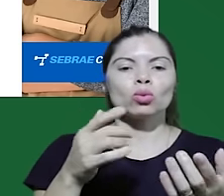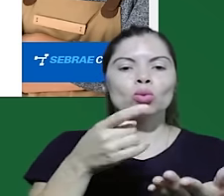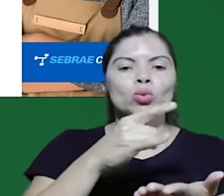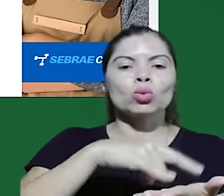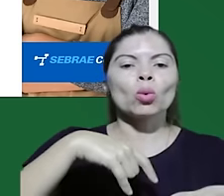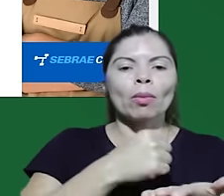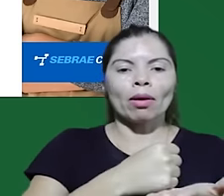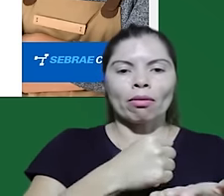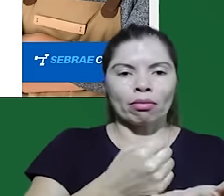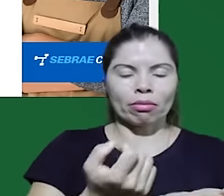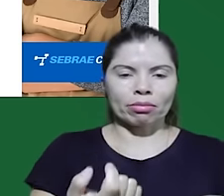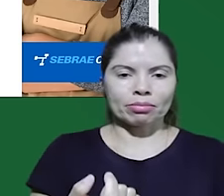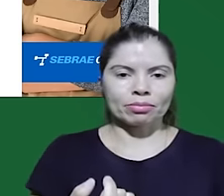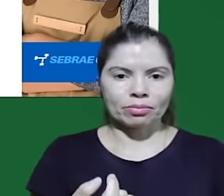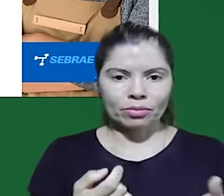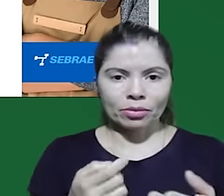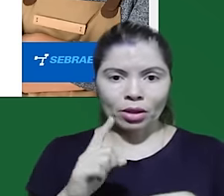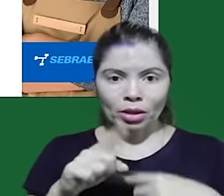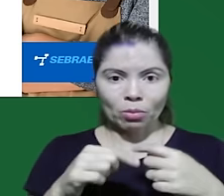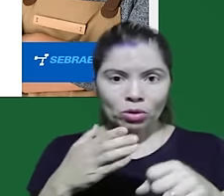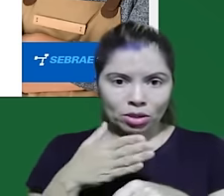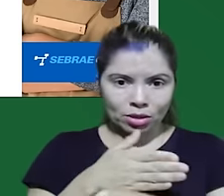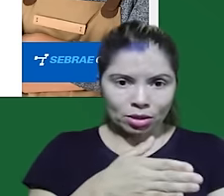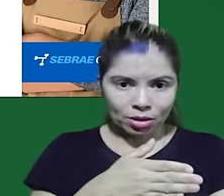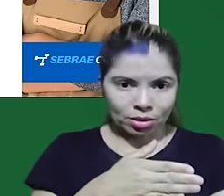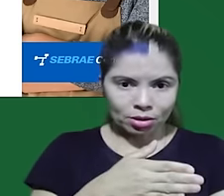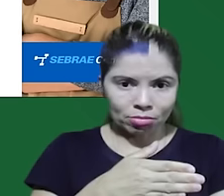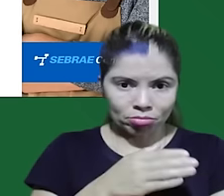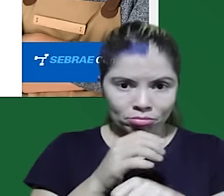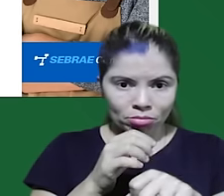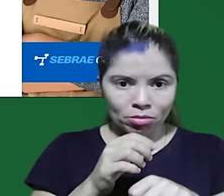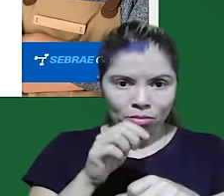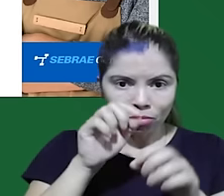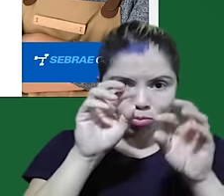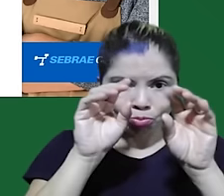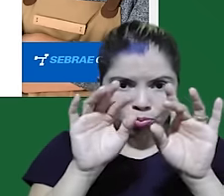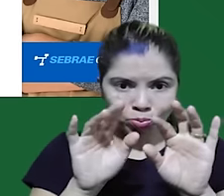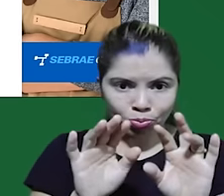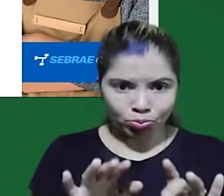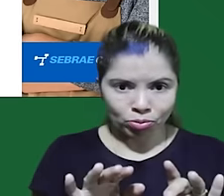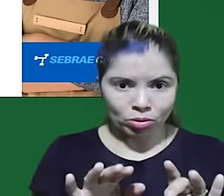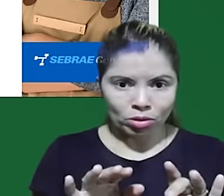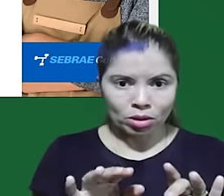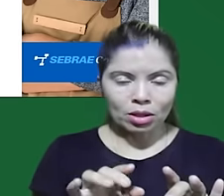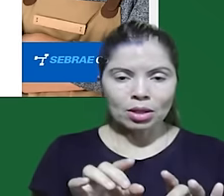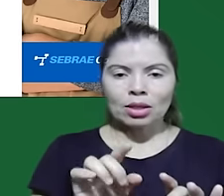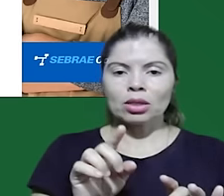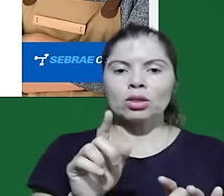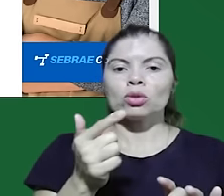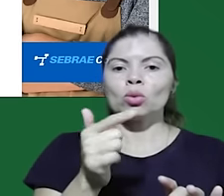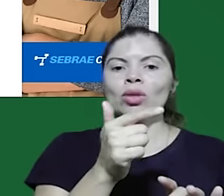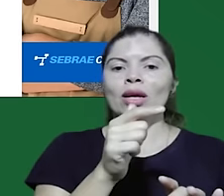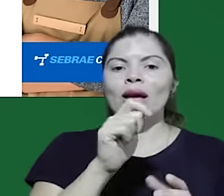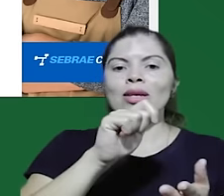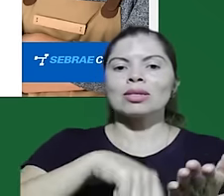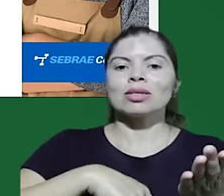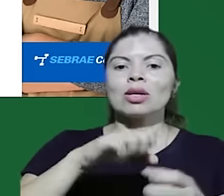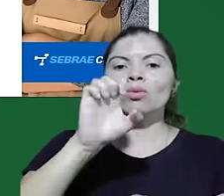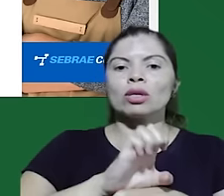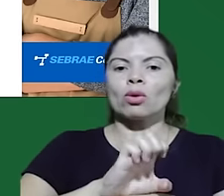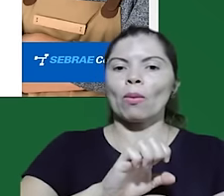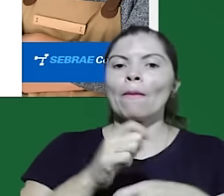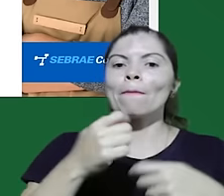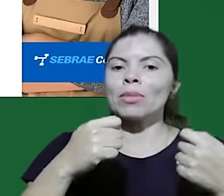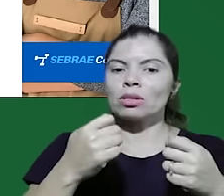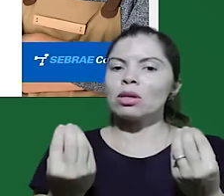fiscal quando a gente acessa ao sistema e faz o preenchimento a inscrição estadual não aparece automaticamente então Então você vai precisar